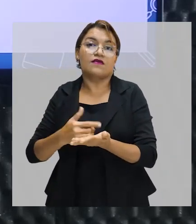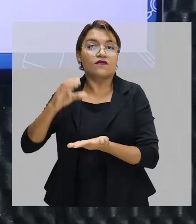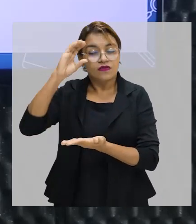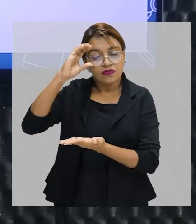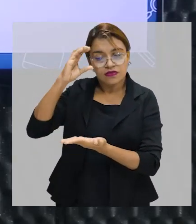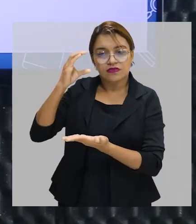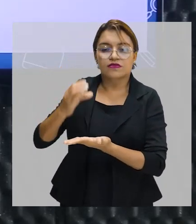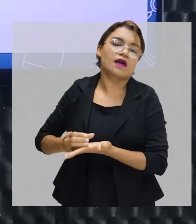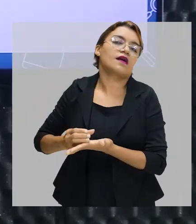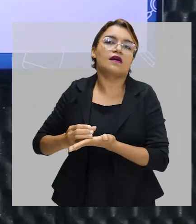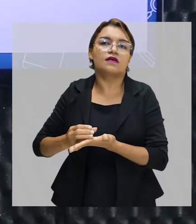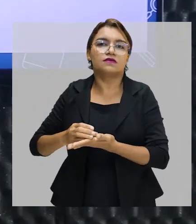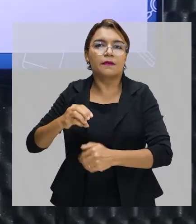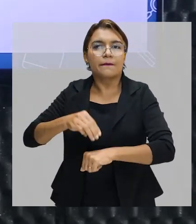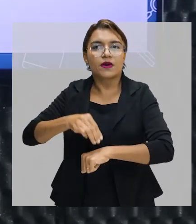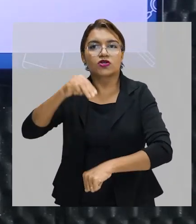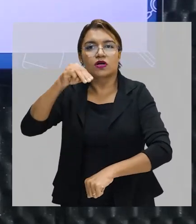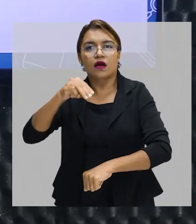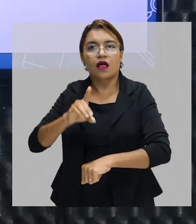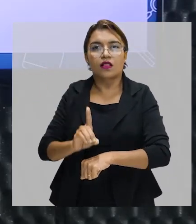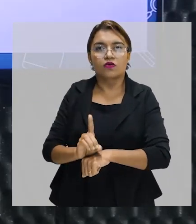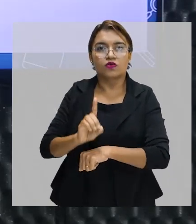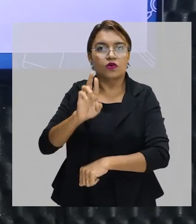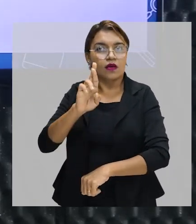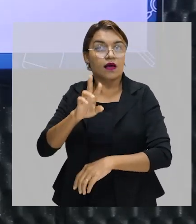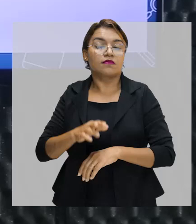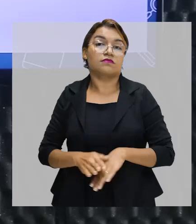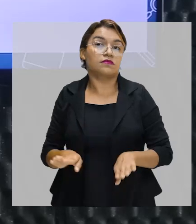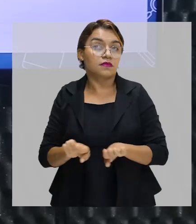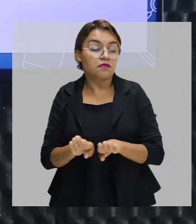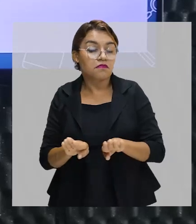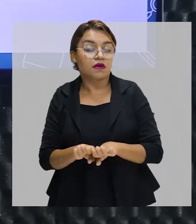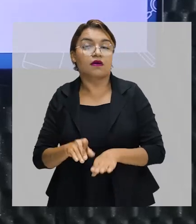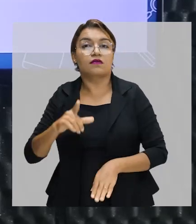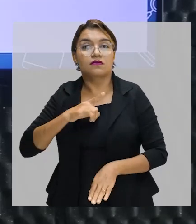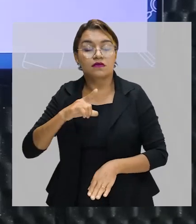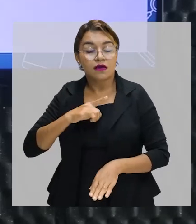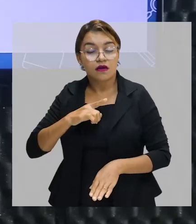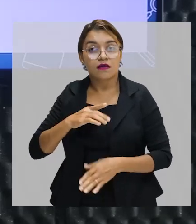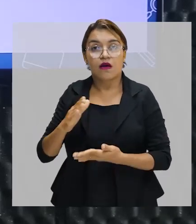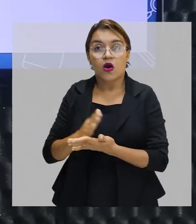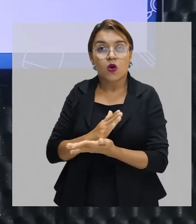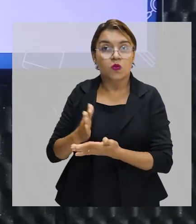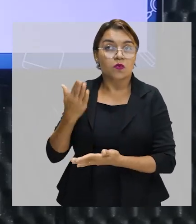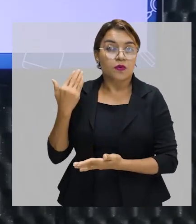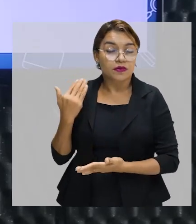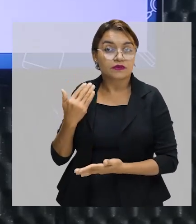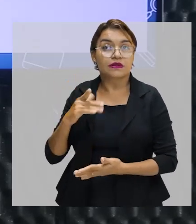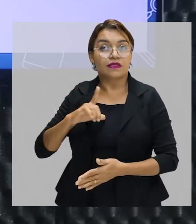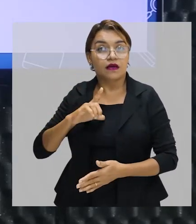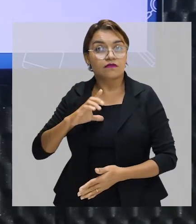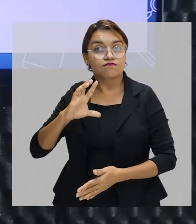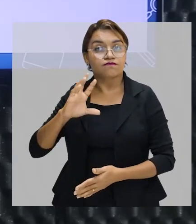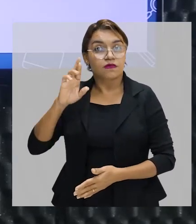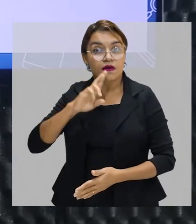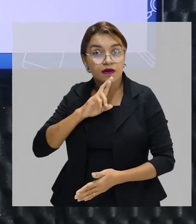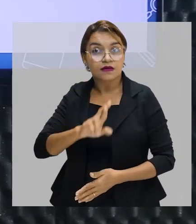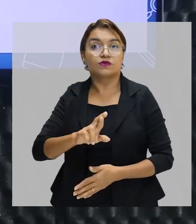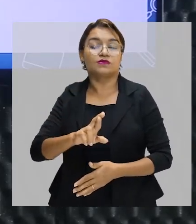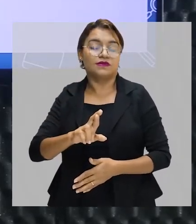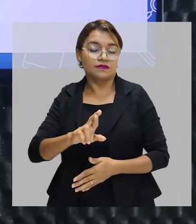de mestrado e doutorado. Então, tem embasamento. Já houve um estudo de caso e tem um resultado. Aí